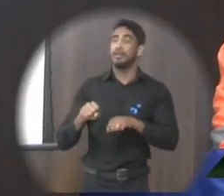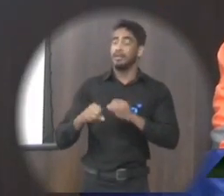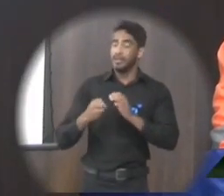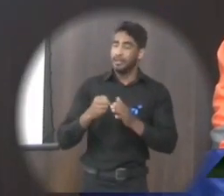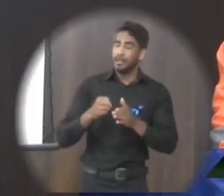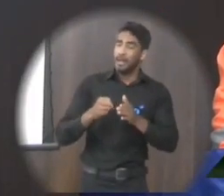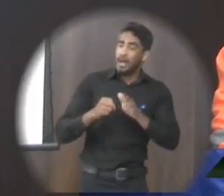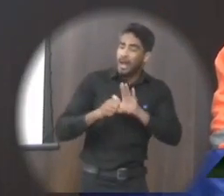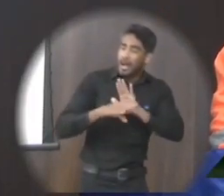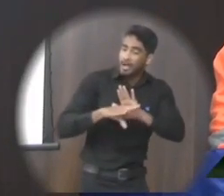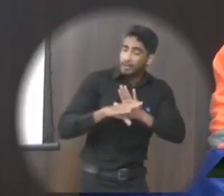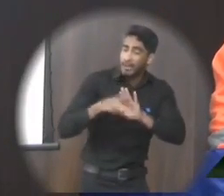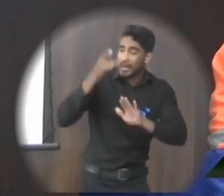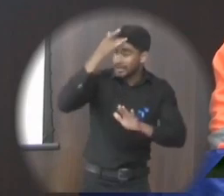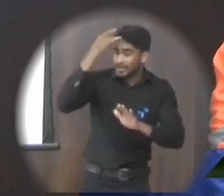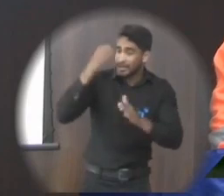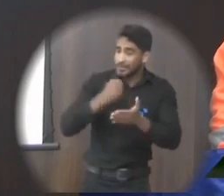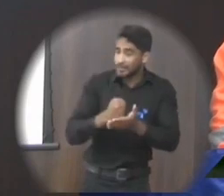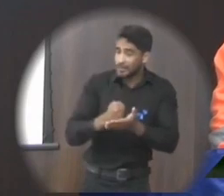socorristas em todas